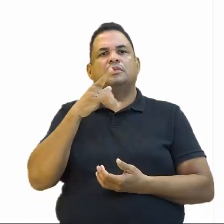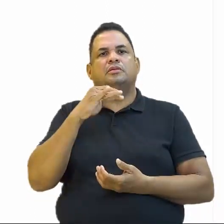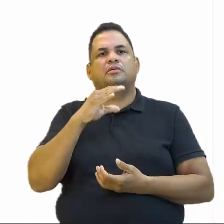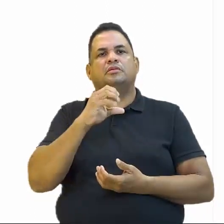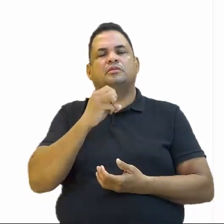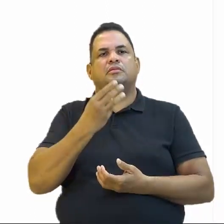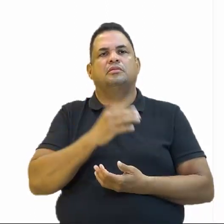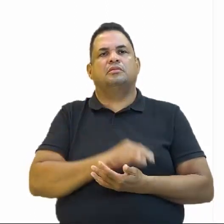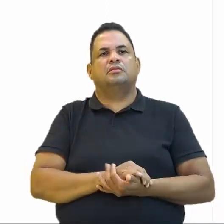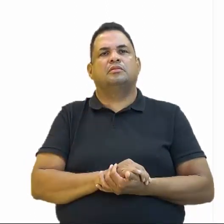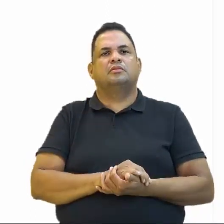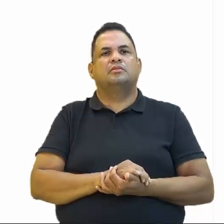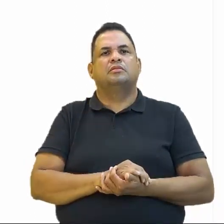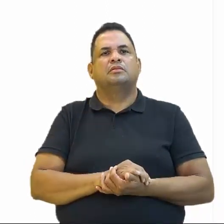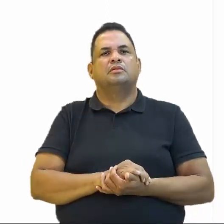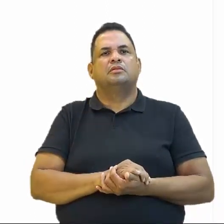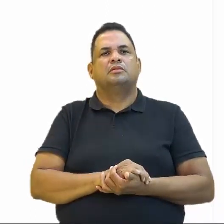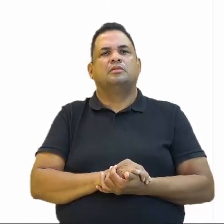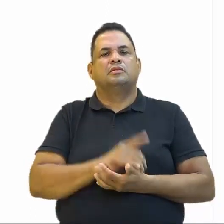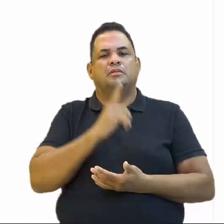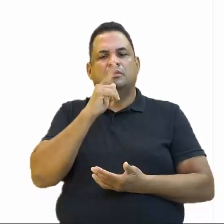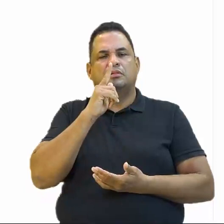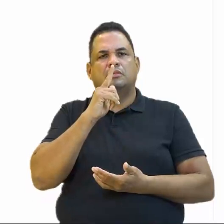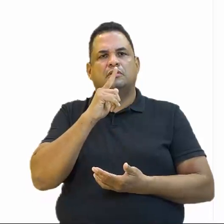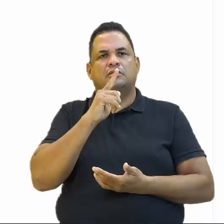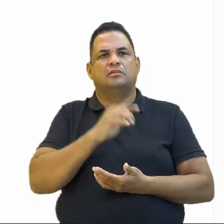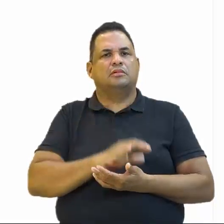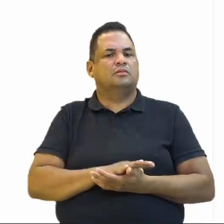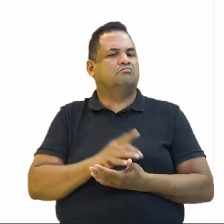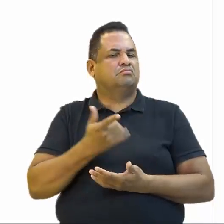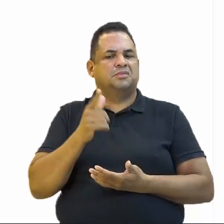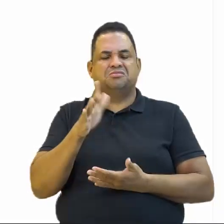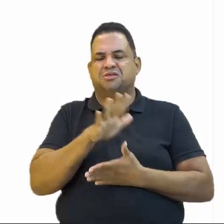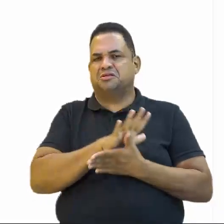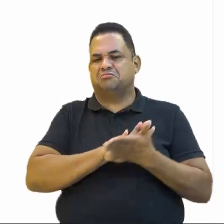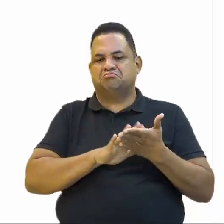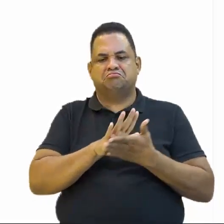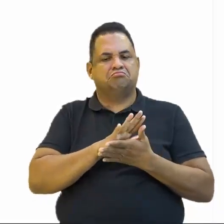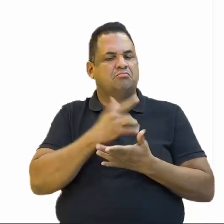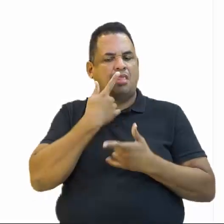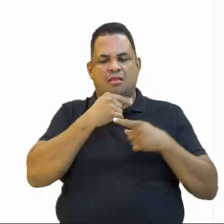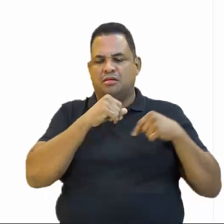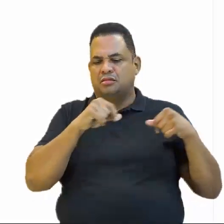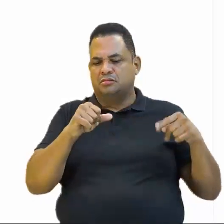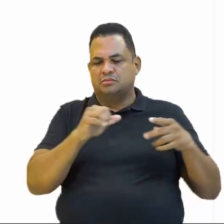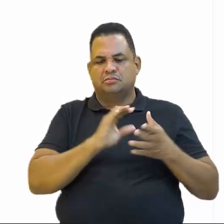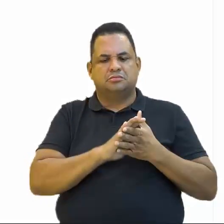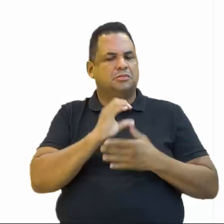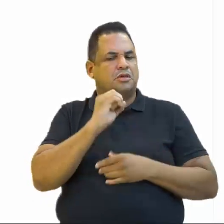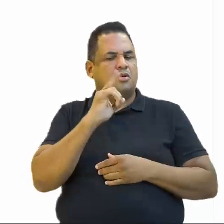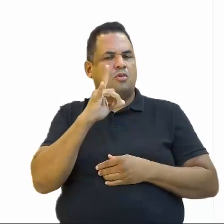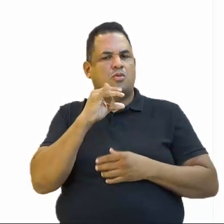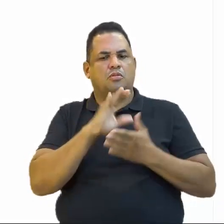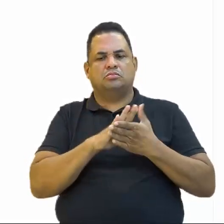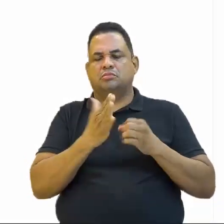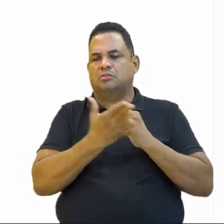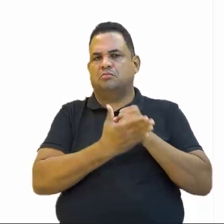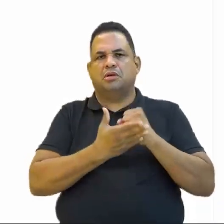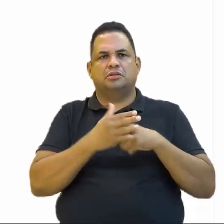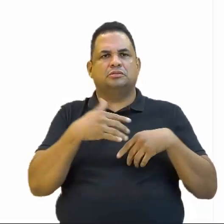Ca3PO2. A água, galerinha, ela é neutra. Nem sal, nem óxido, nem